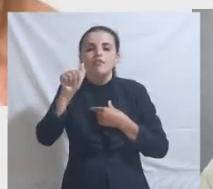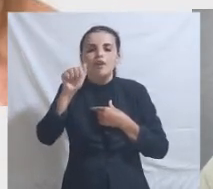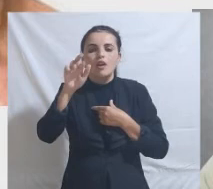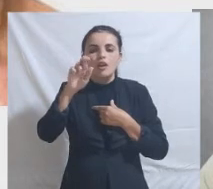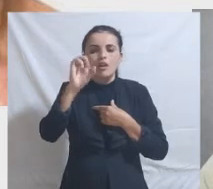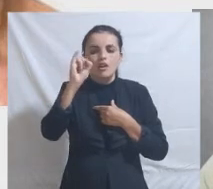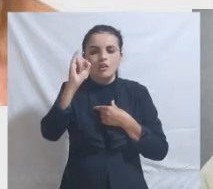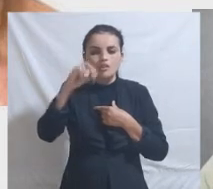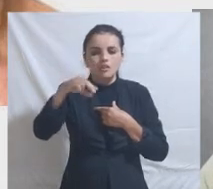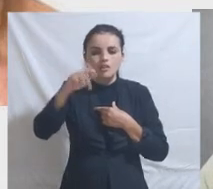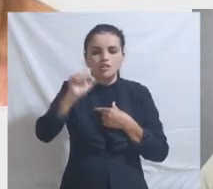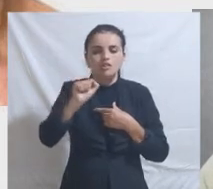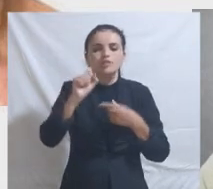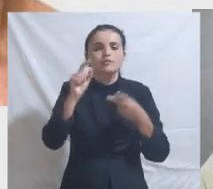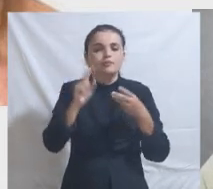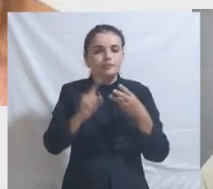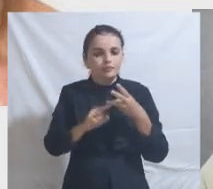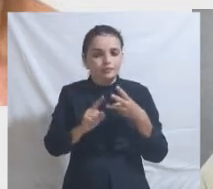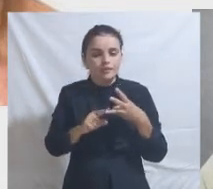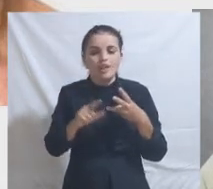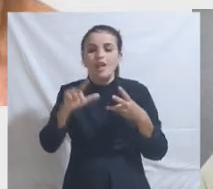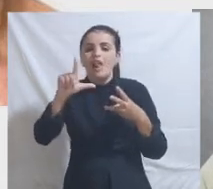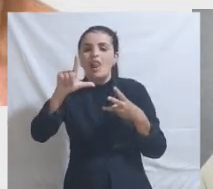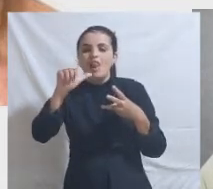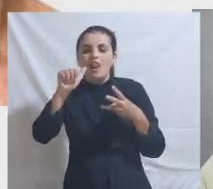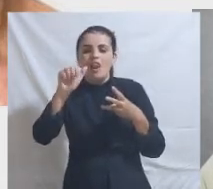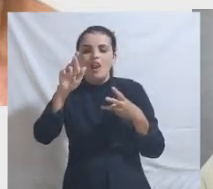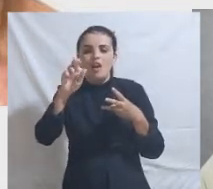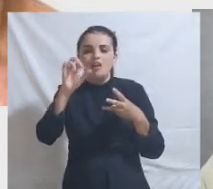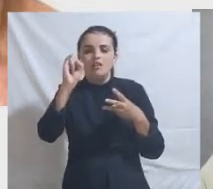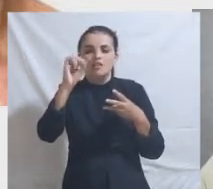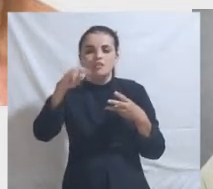a laringe. A laringe, ela é formada